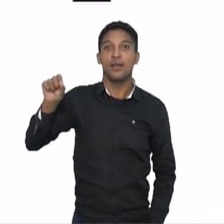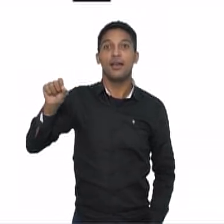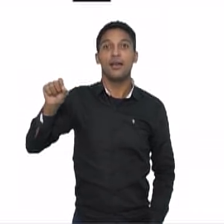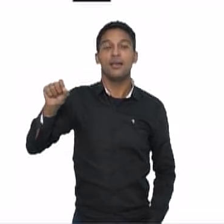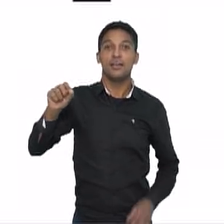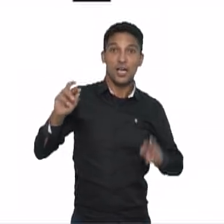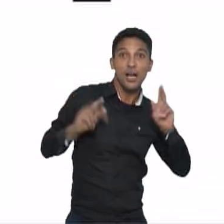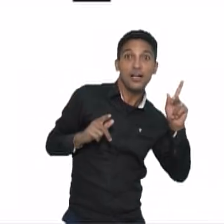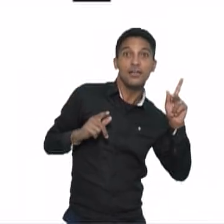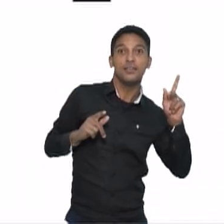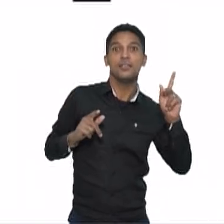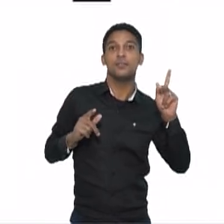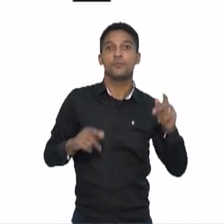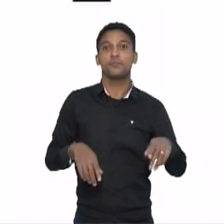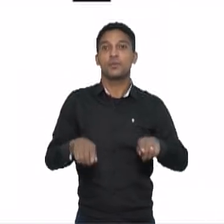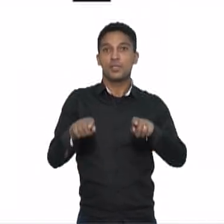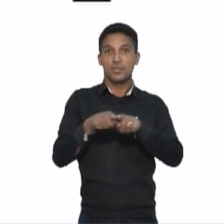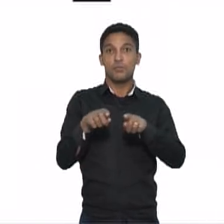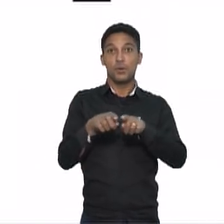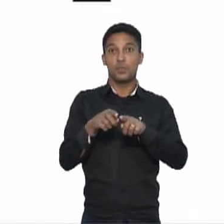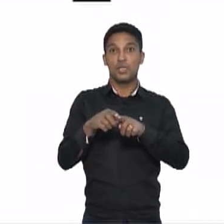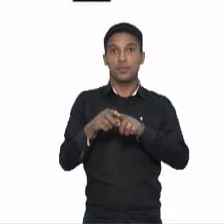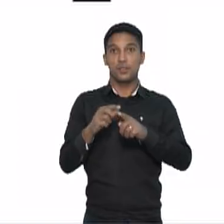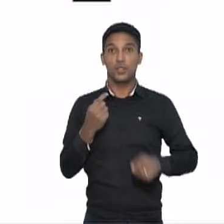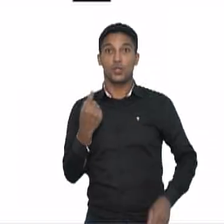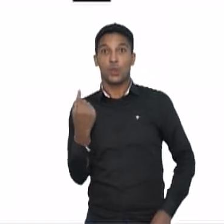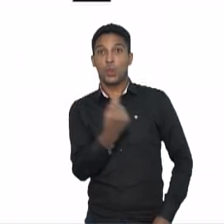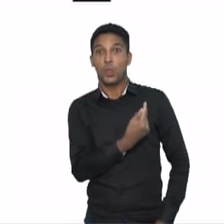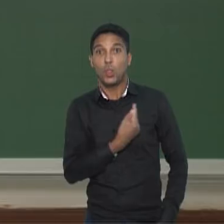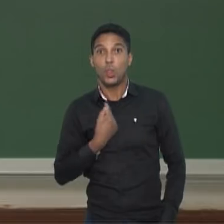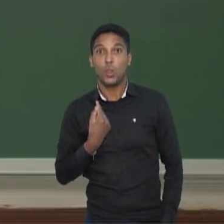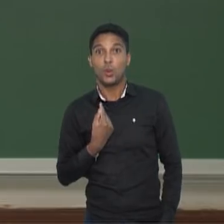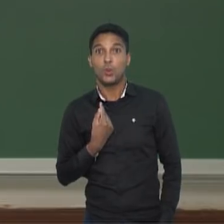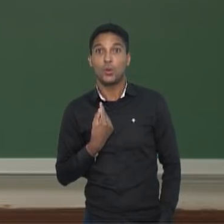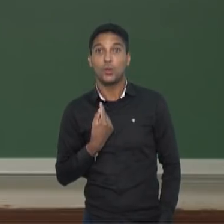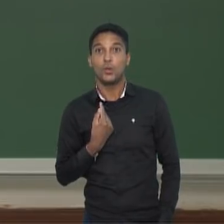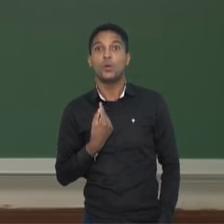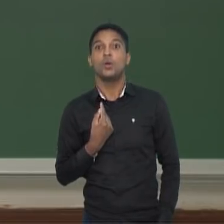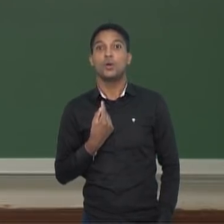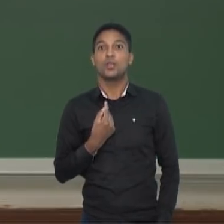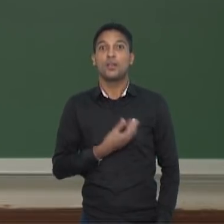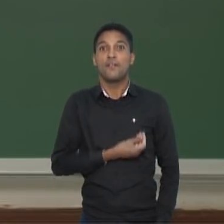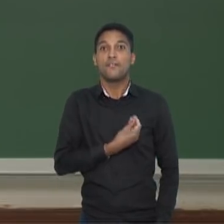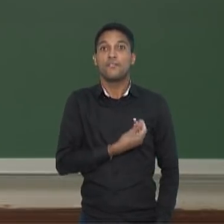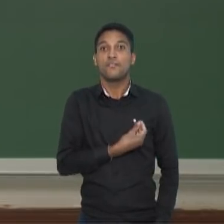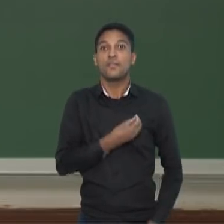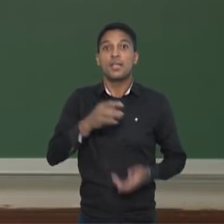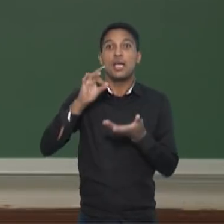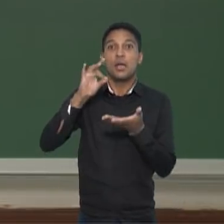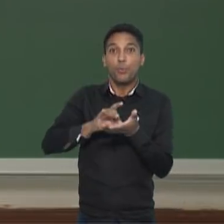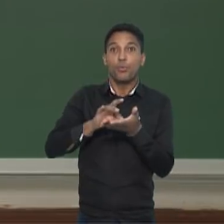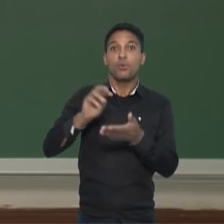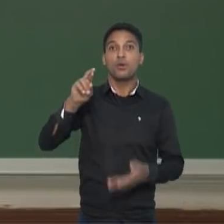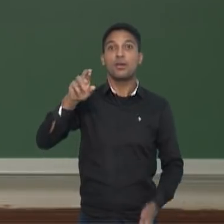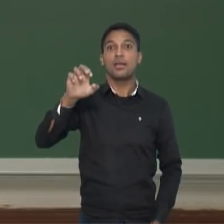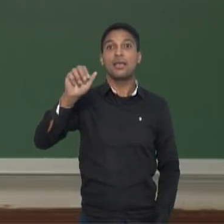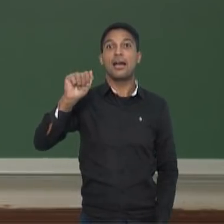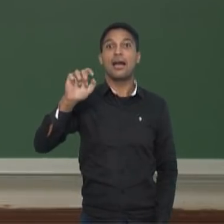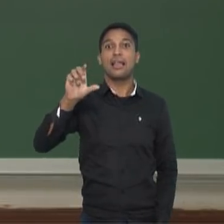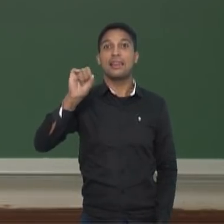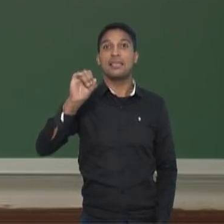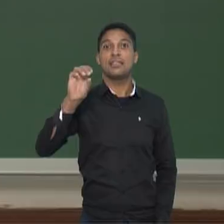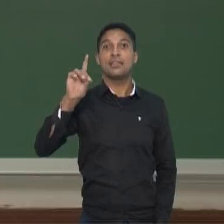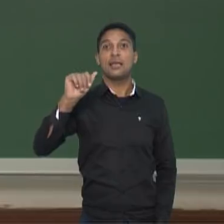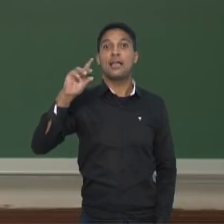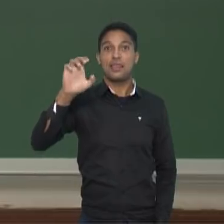a nossa realidade mesmo, né, que a gente vive, essa realidade complexa, cheia de coisas que a gente experiencia, como a